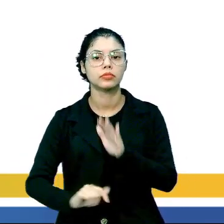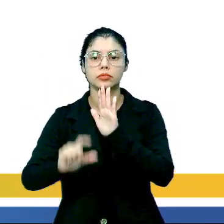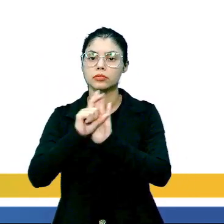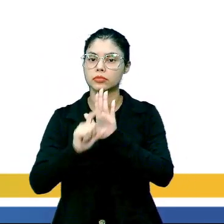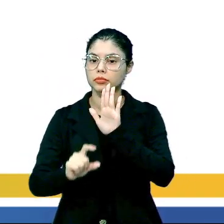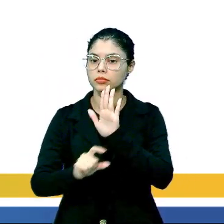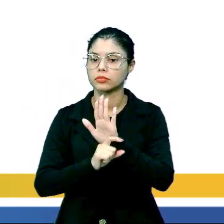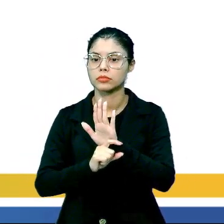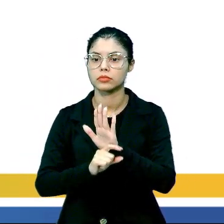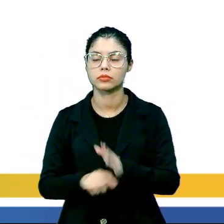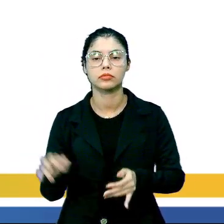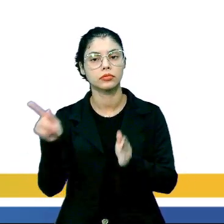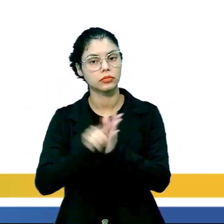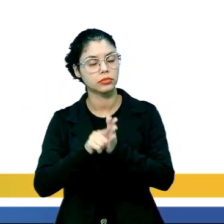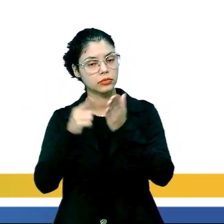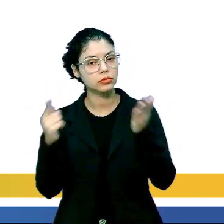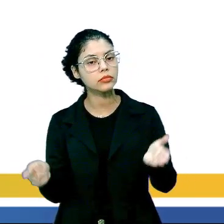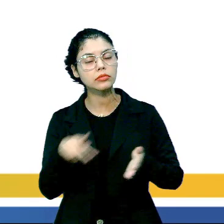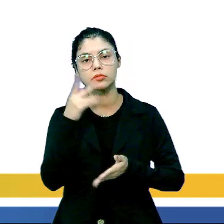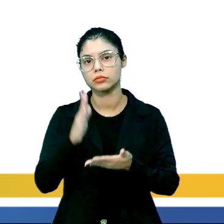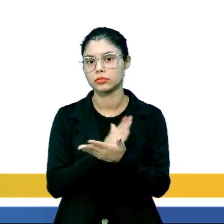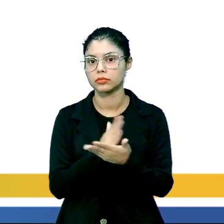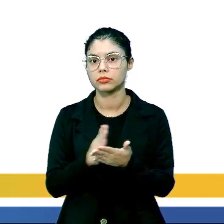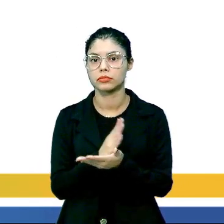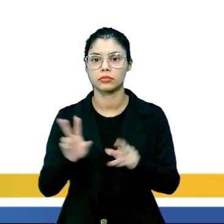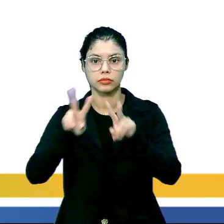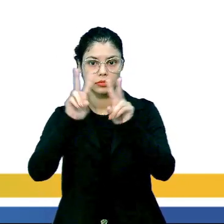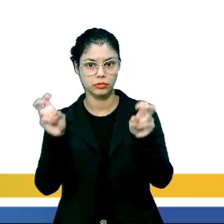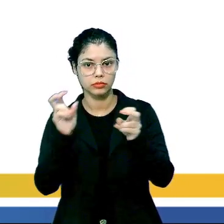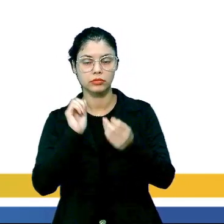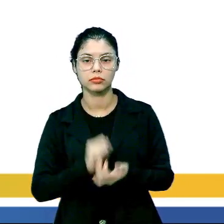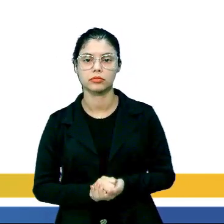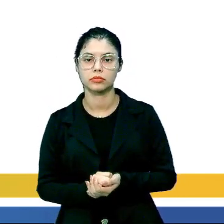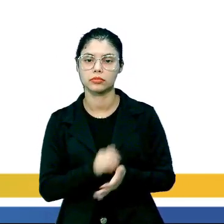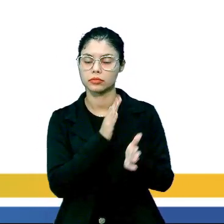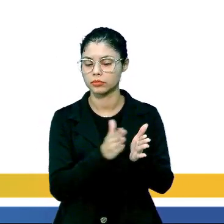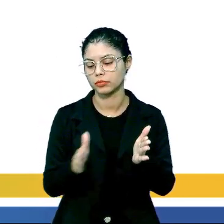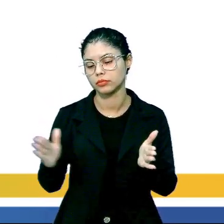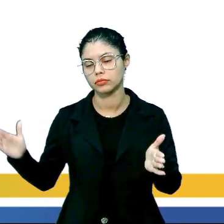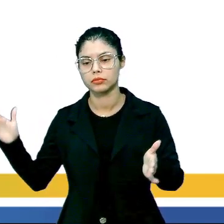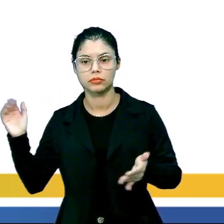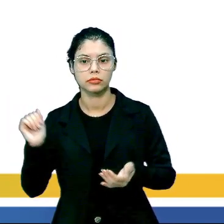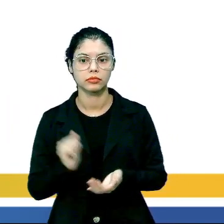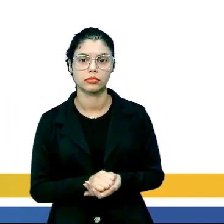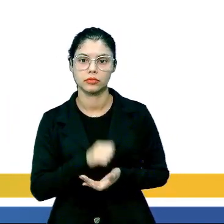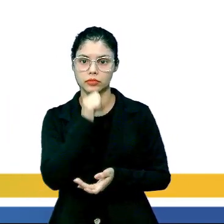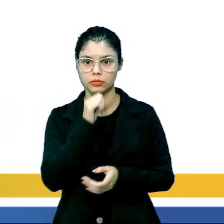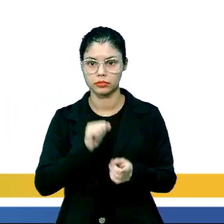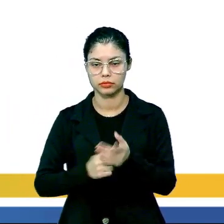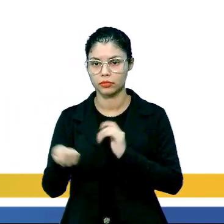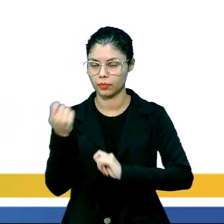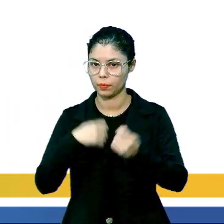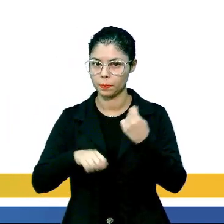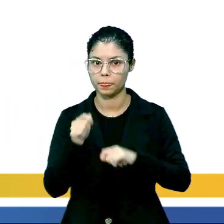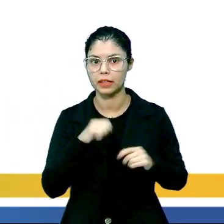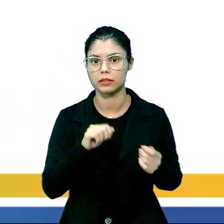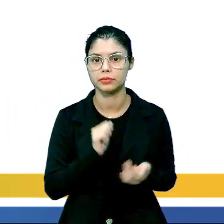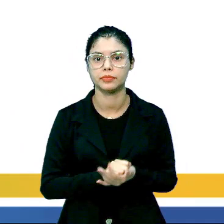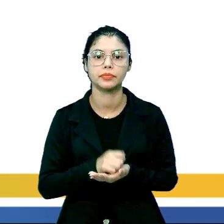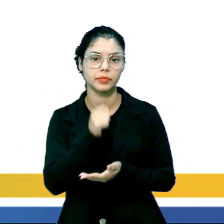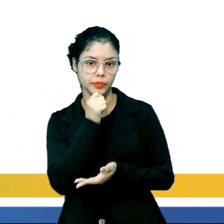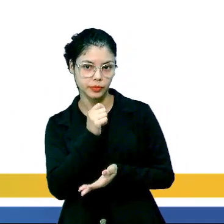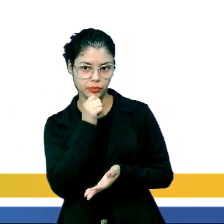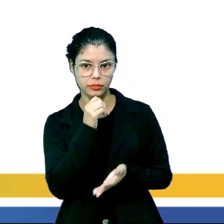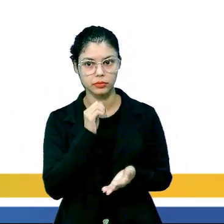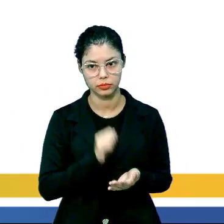logo no começo do jornal, fala alguma coisa a respeito dela, mas na sequência ele vai falar da economia, vai falar de guerra